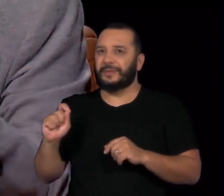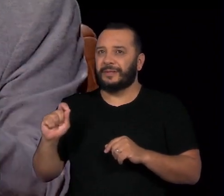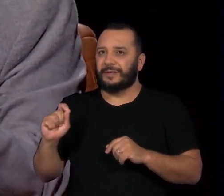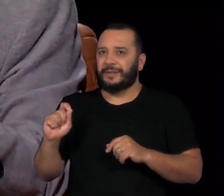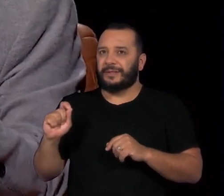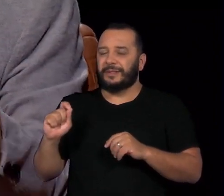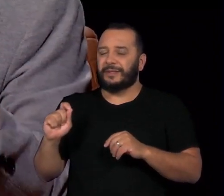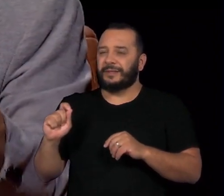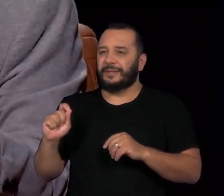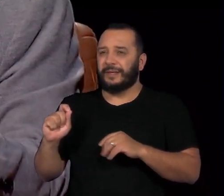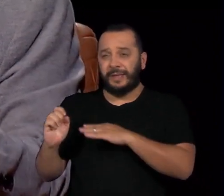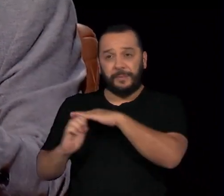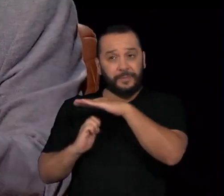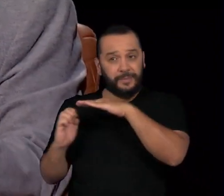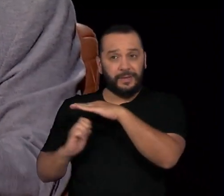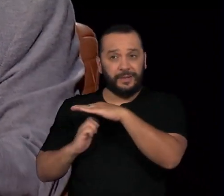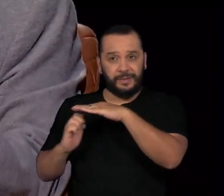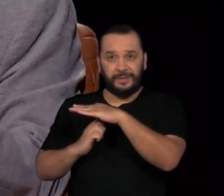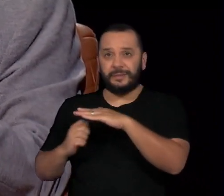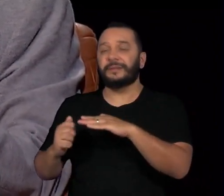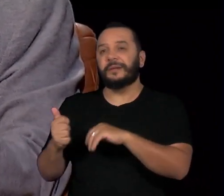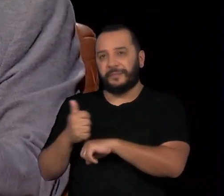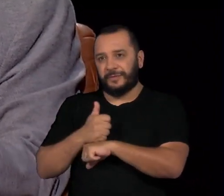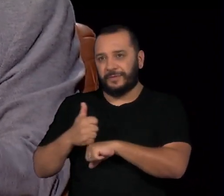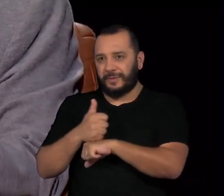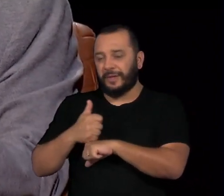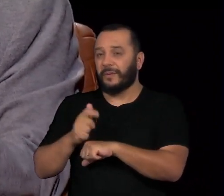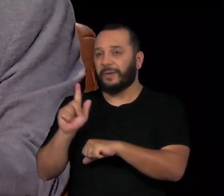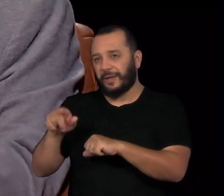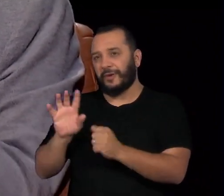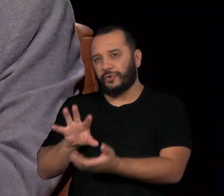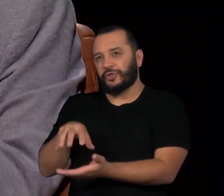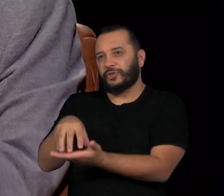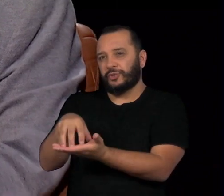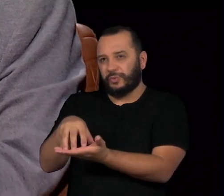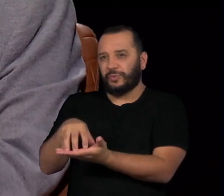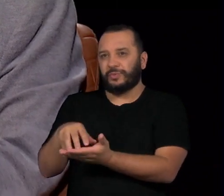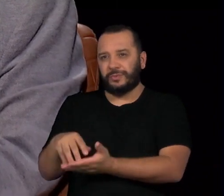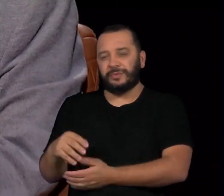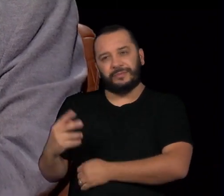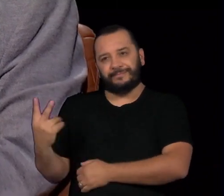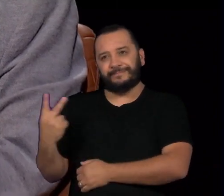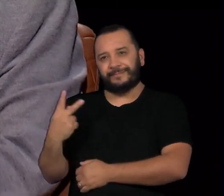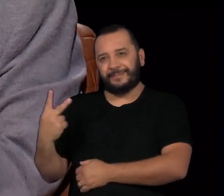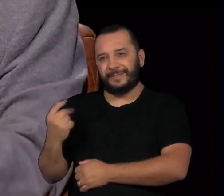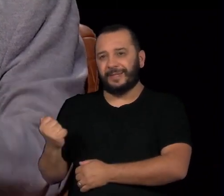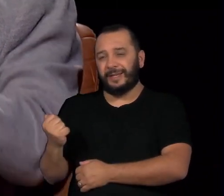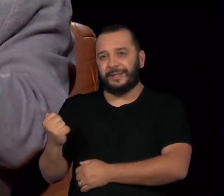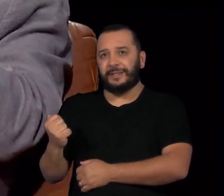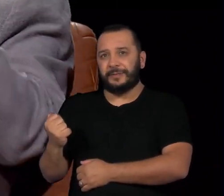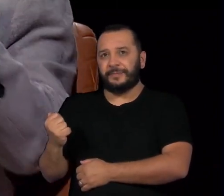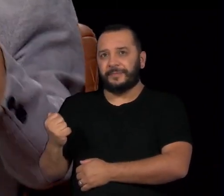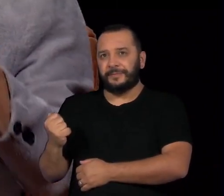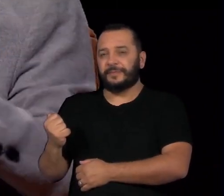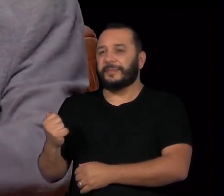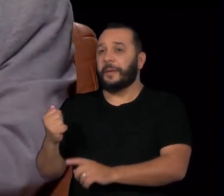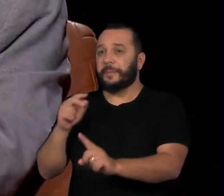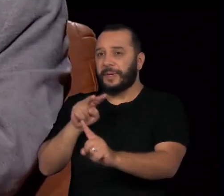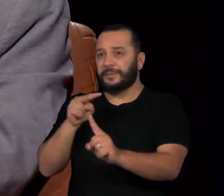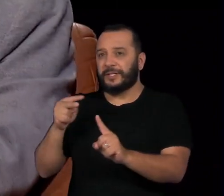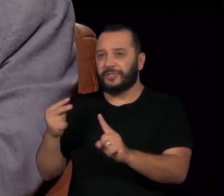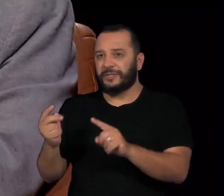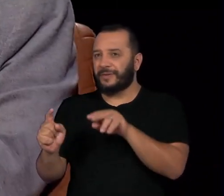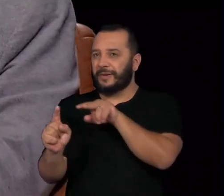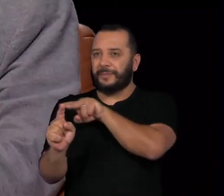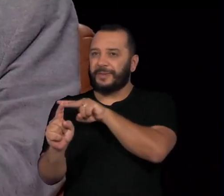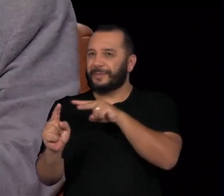eh profissional que é o Instituto brincante que é a nossa atividade que a gente faz não é e a nossa visão de mundo também não